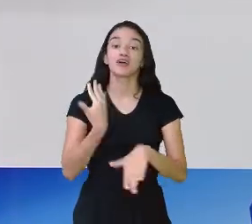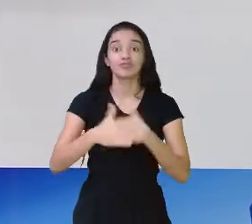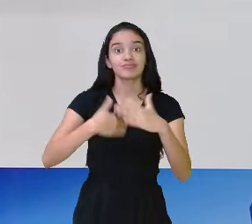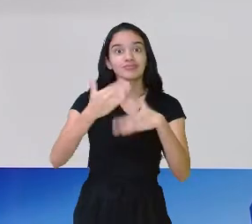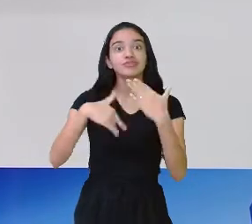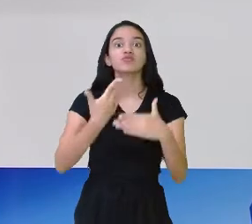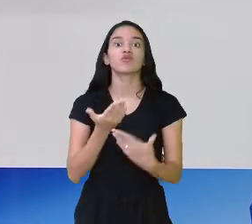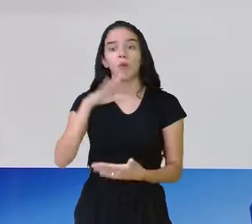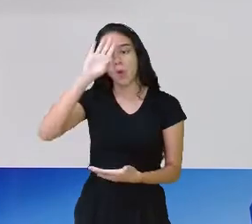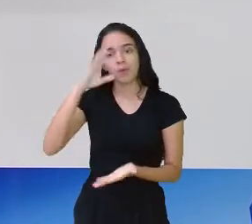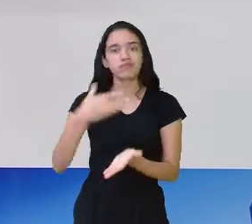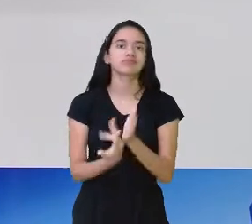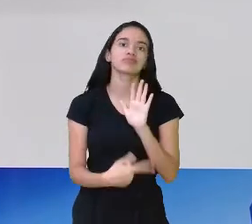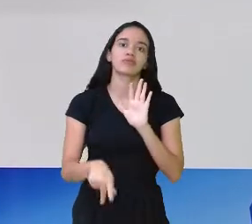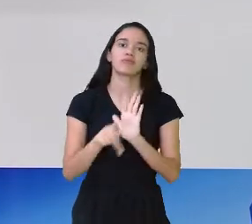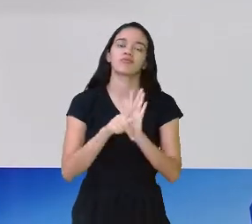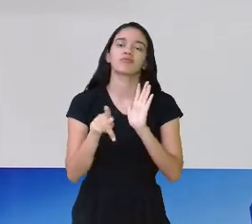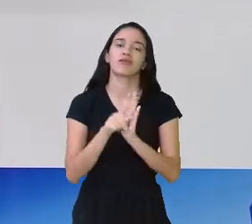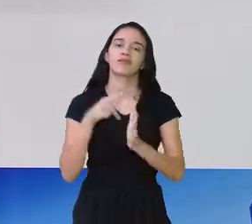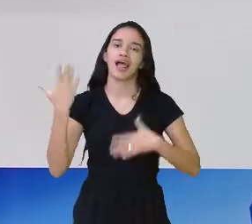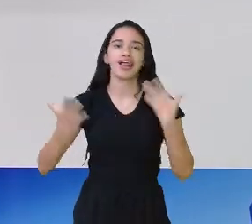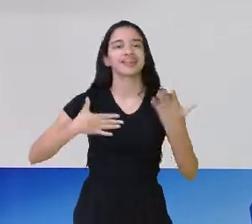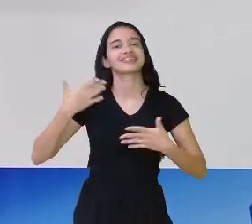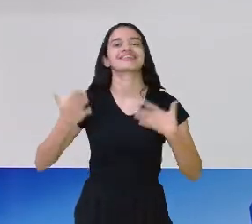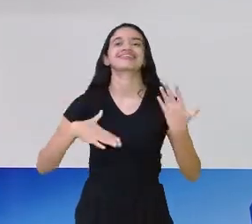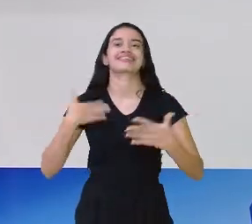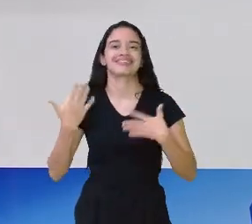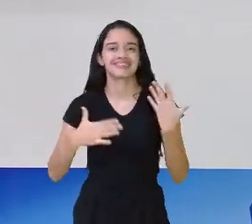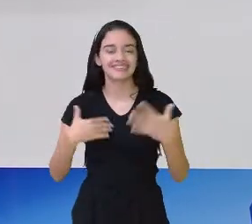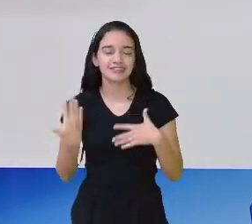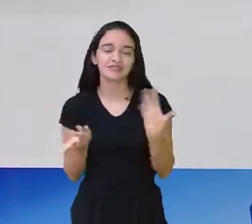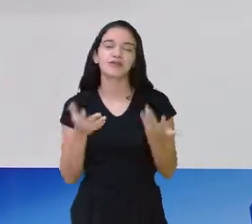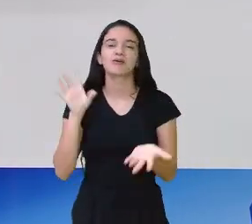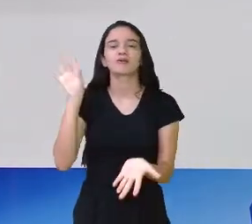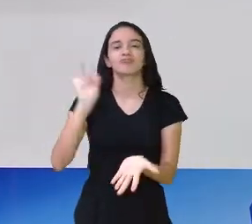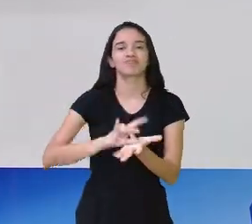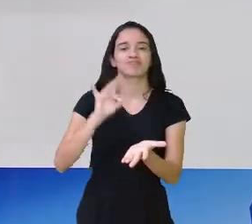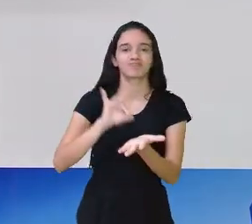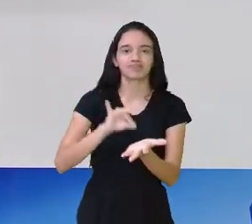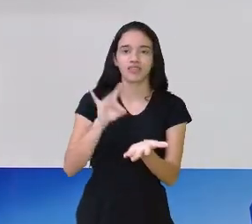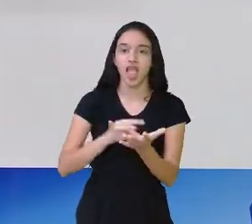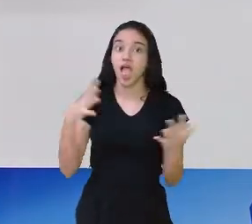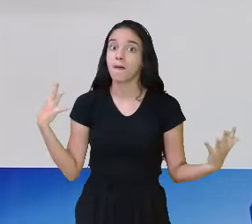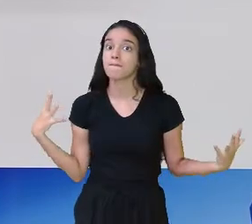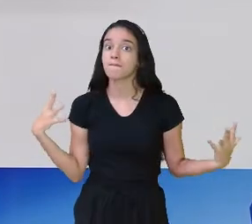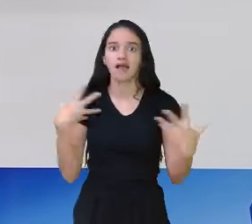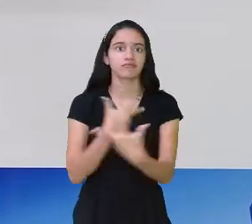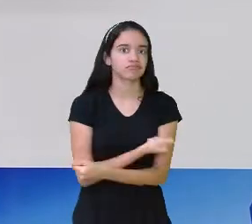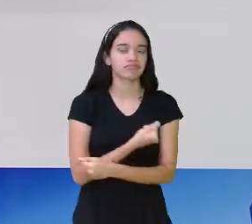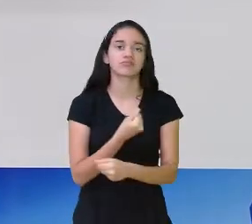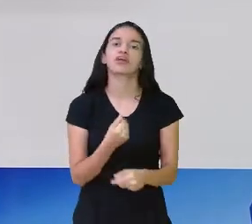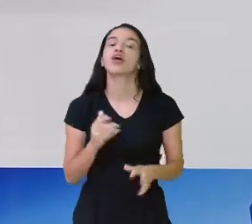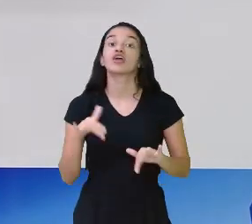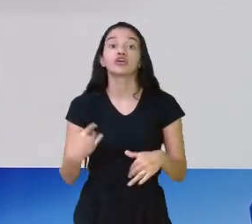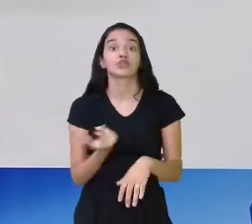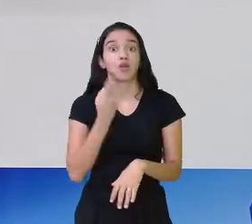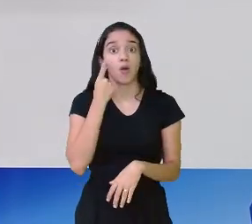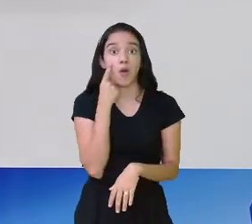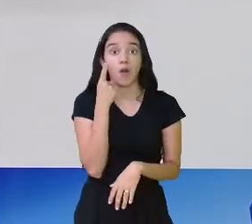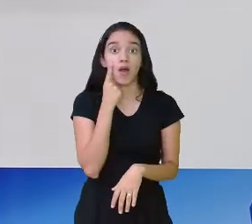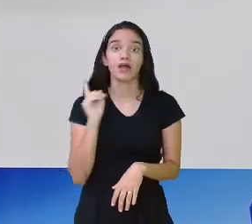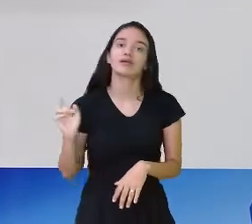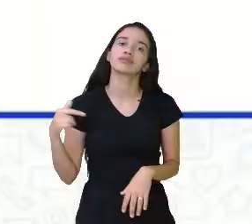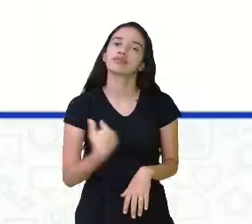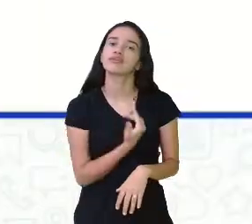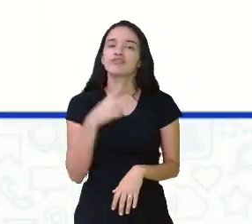a autoconfiança, né? Gera alegria. Isso é maravilhoso. Então, ó, a gente